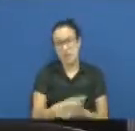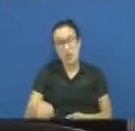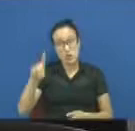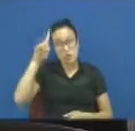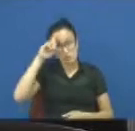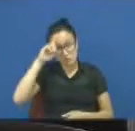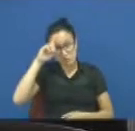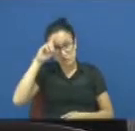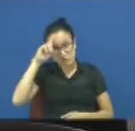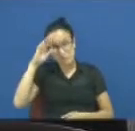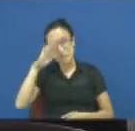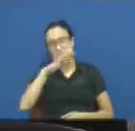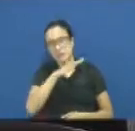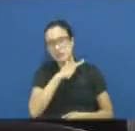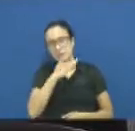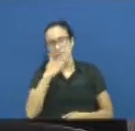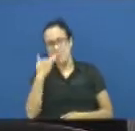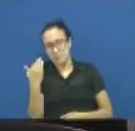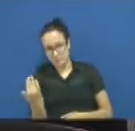morte,